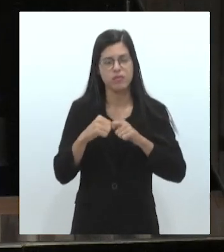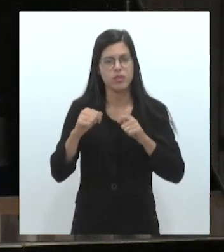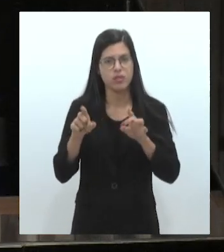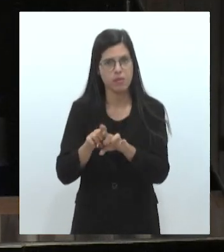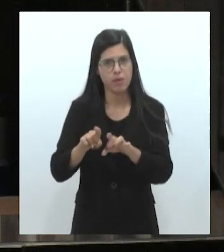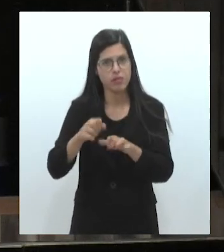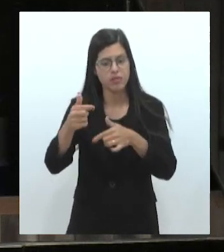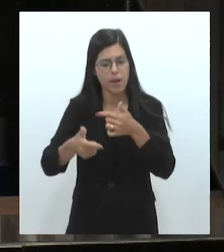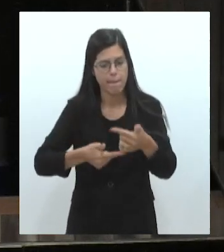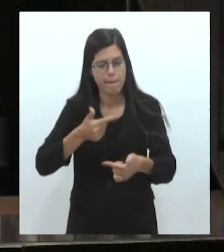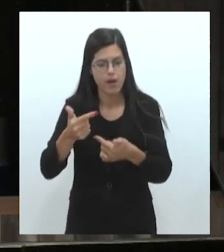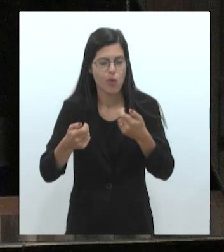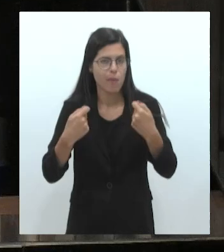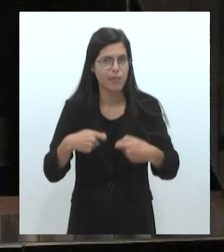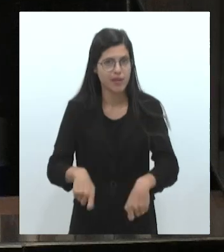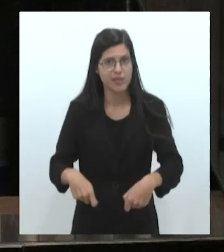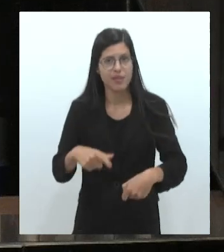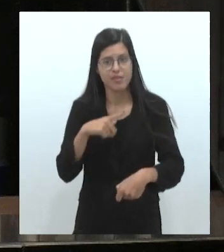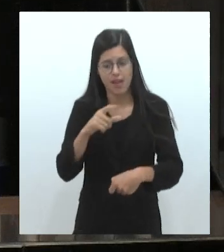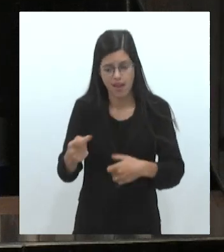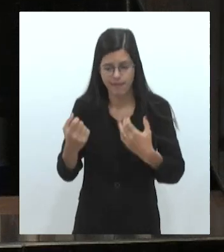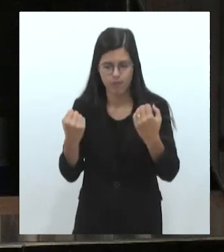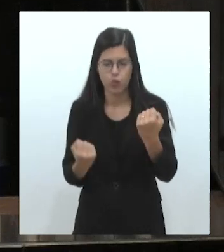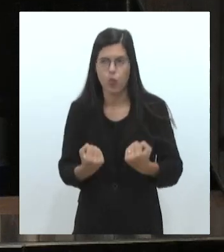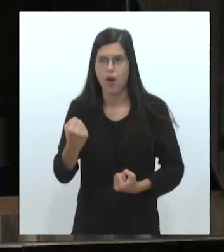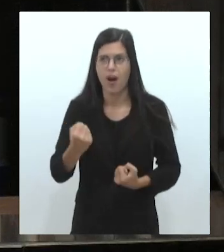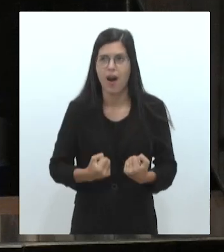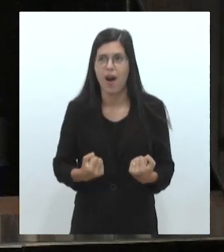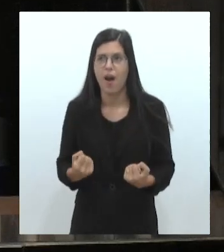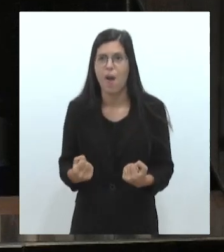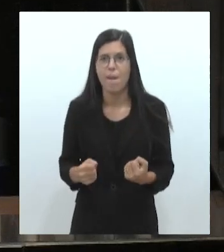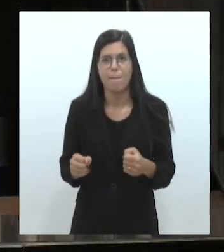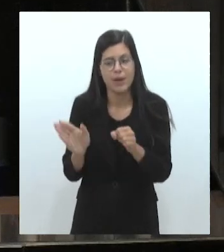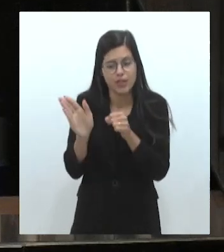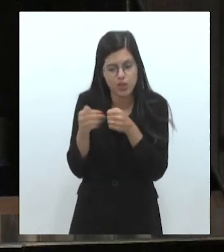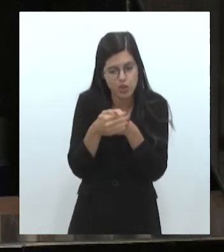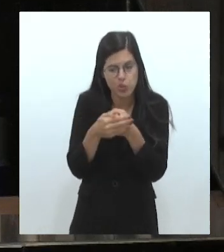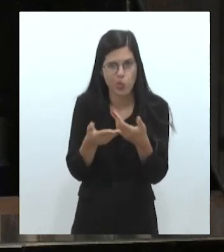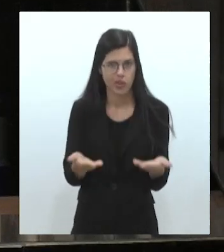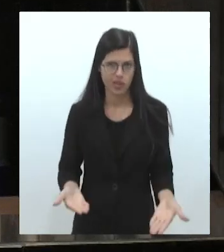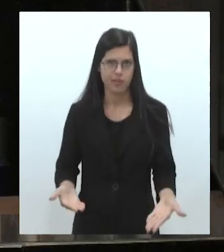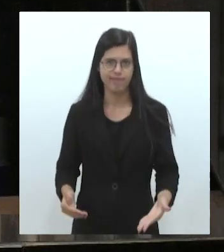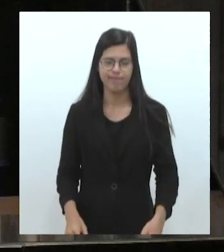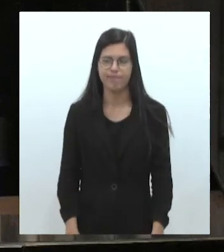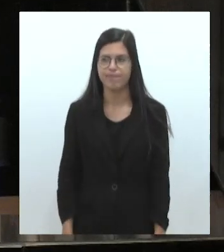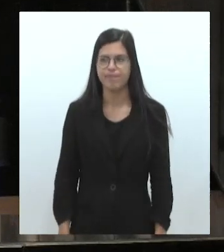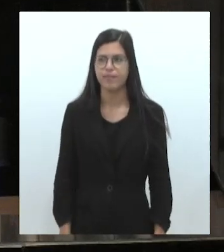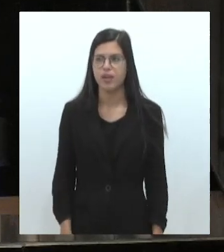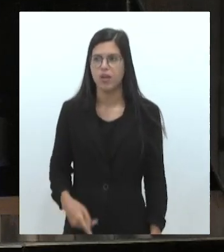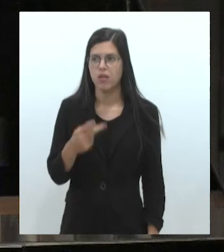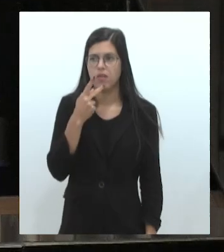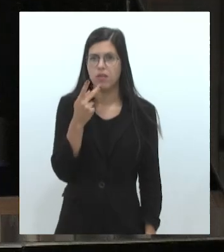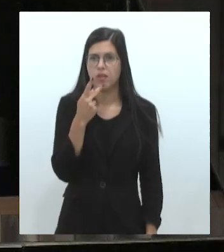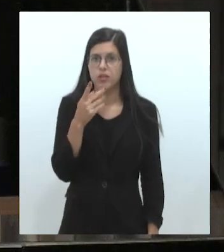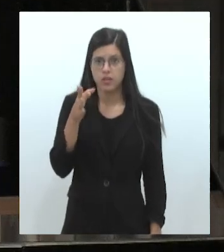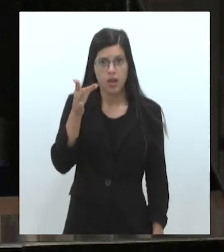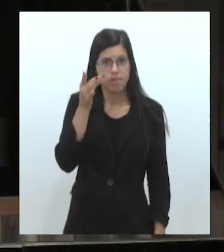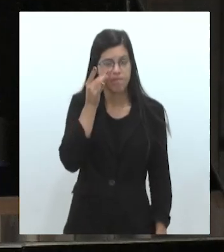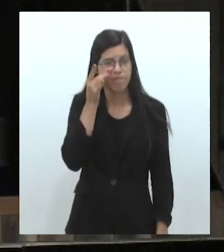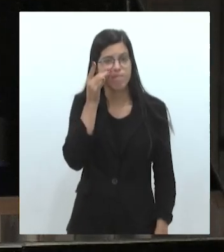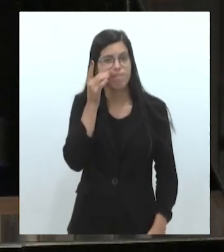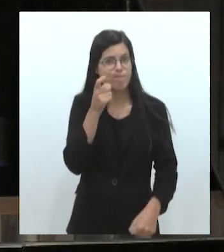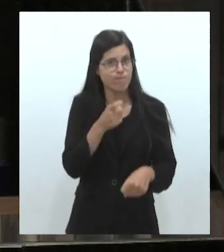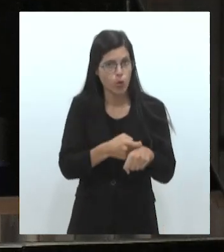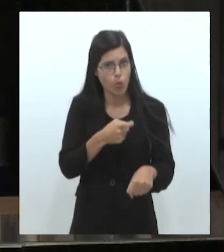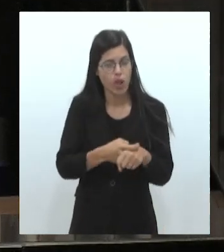trabalhadores saiam dos seus carros, do transporte público, para se esconder nas muretas. Falar de uma realidade que é muito dura,